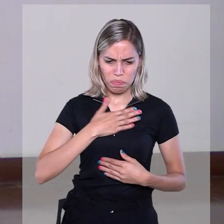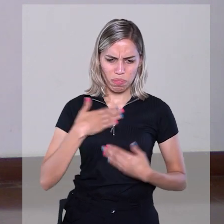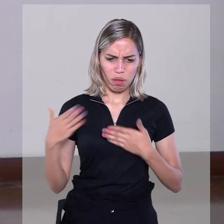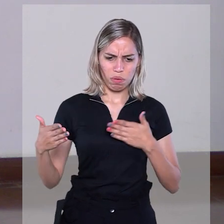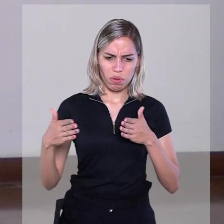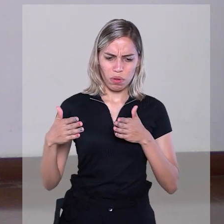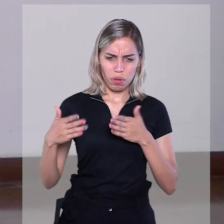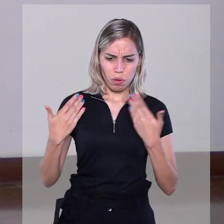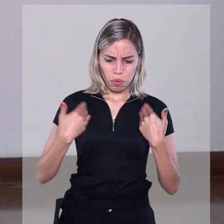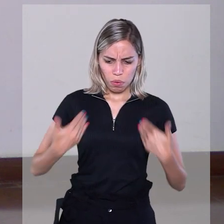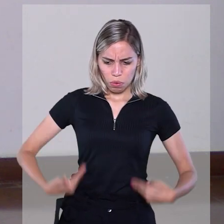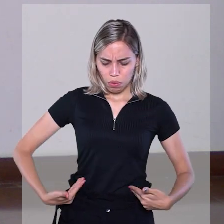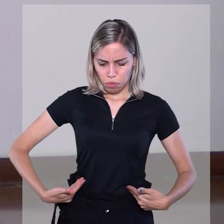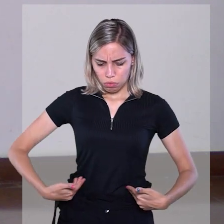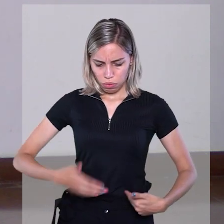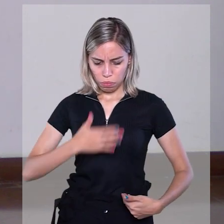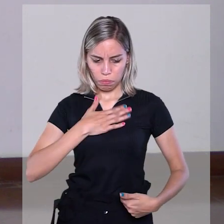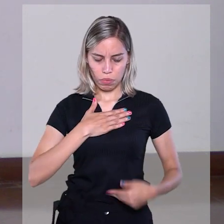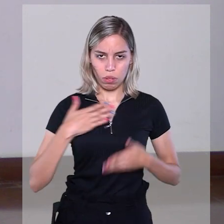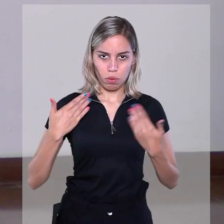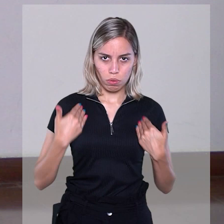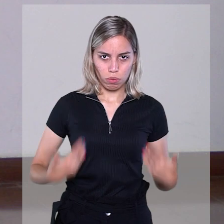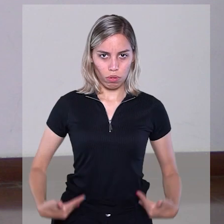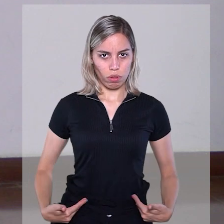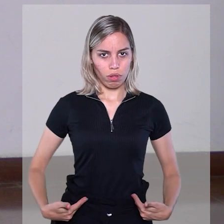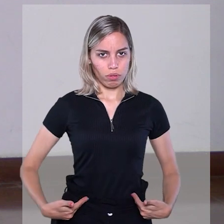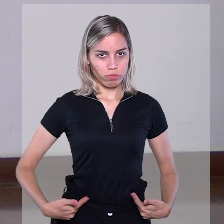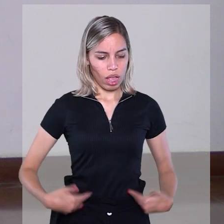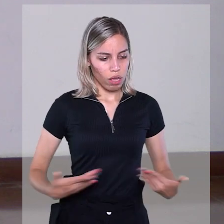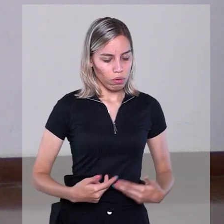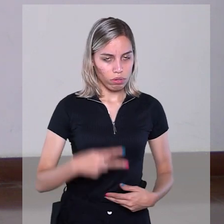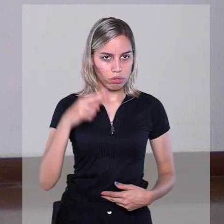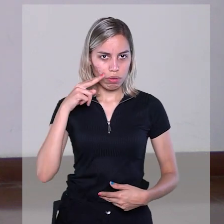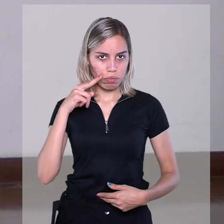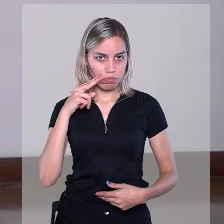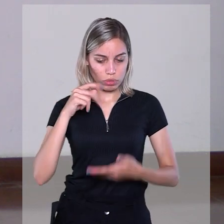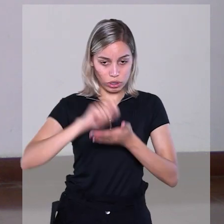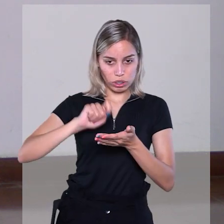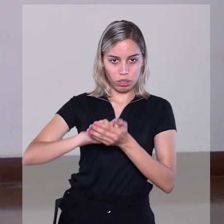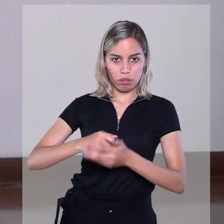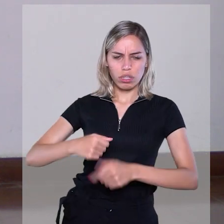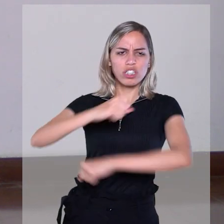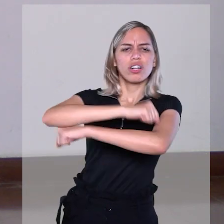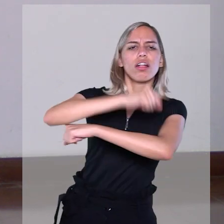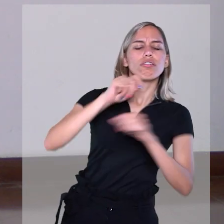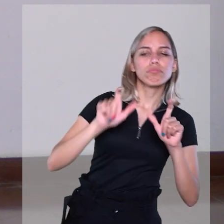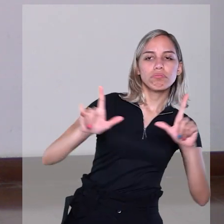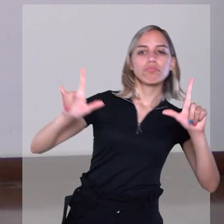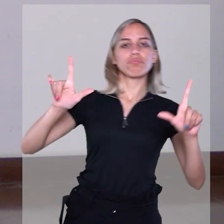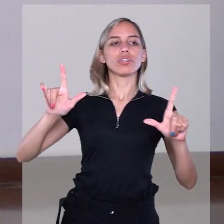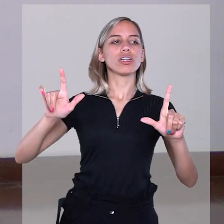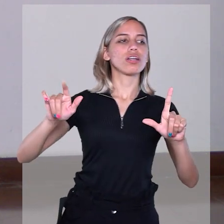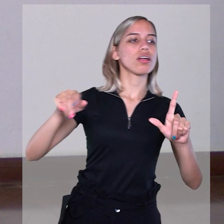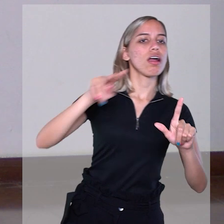onde escrevo agora eu vejo uma parte da cidade, uma parte até bonita, com praça e tudo, do alto. Eu nunca tinha